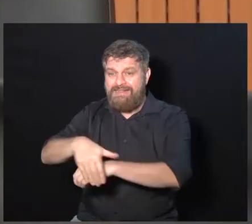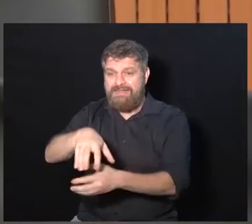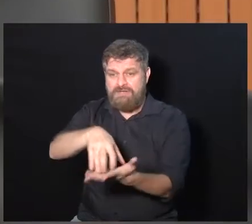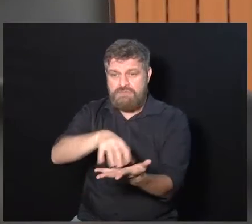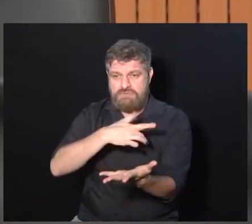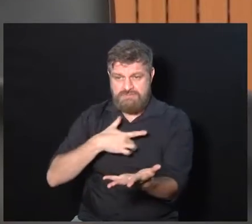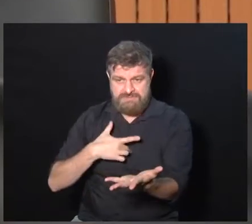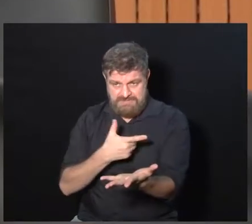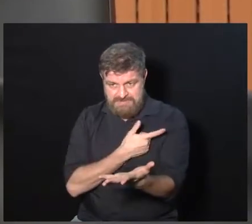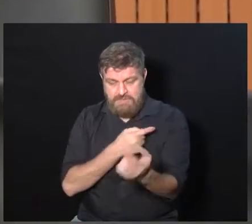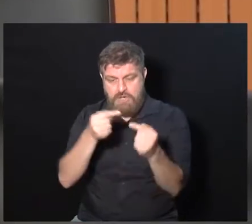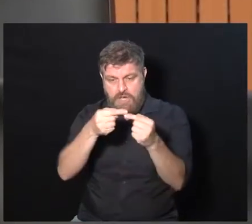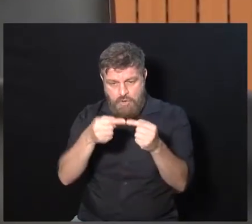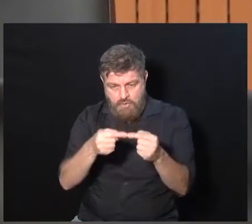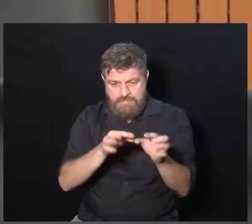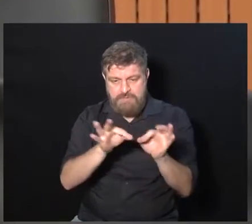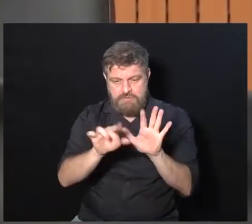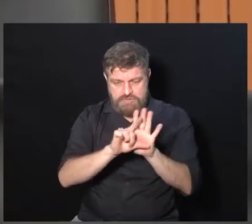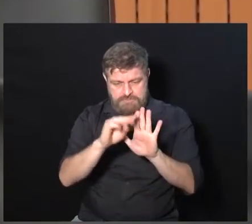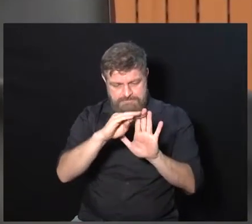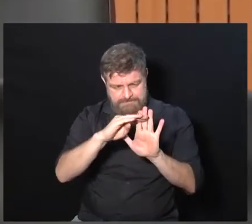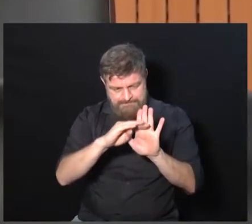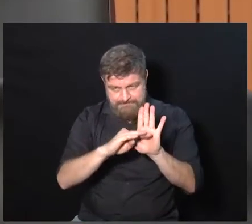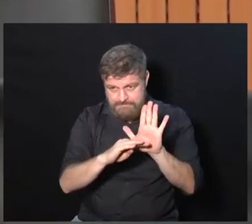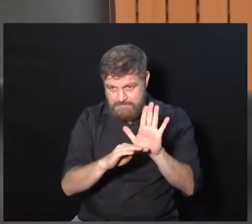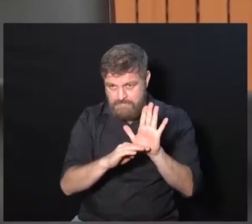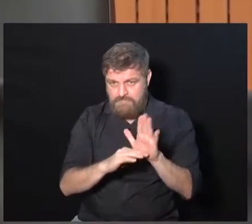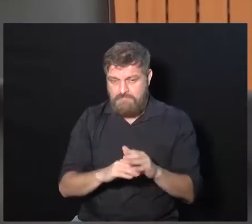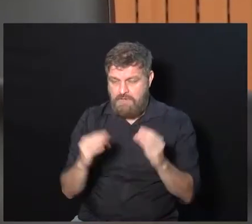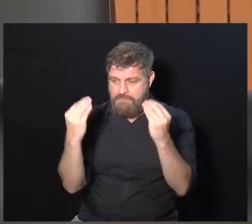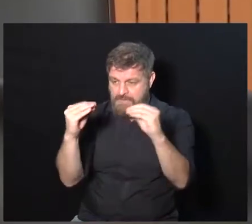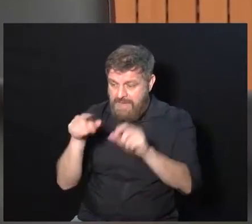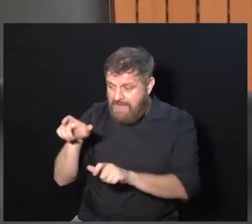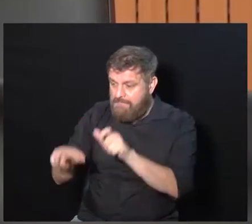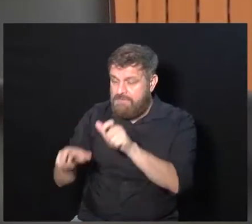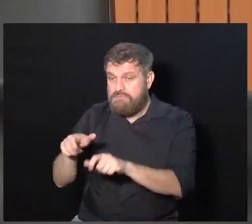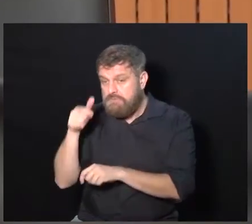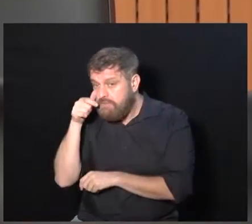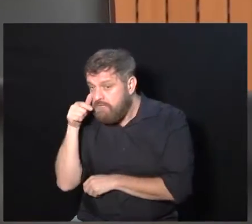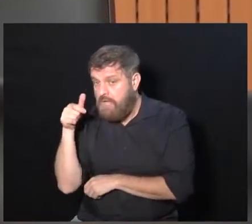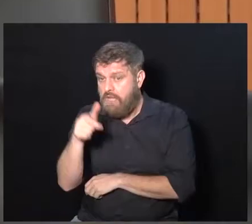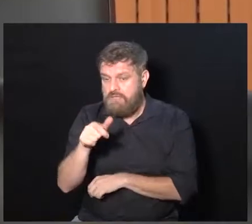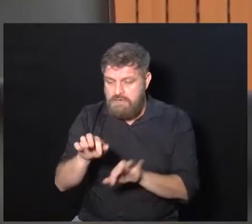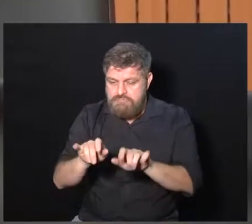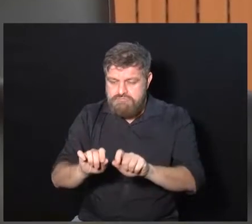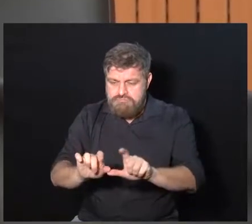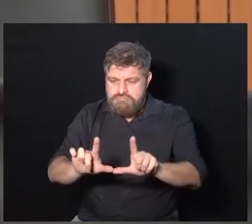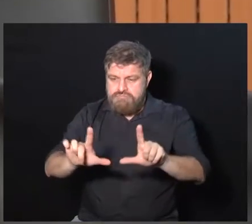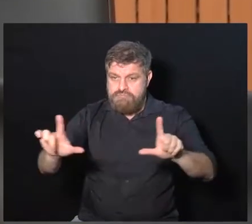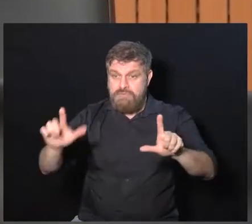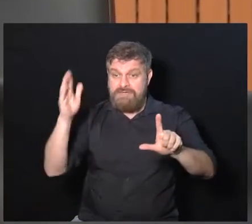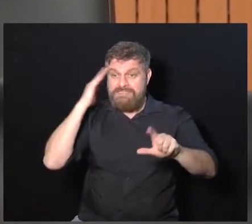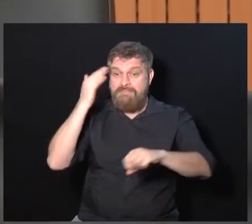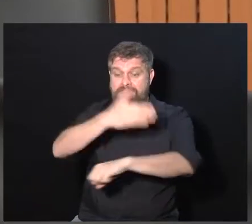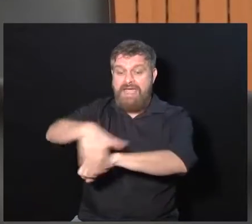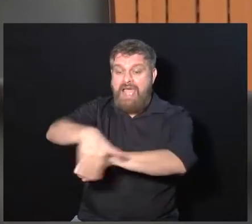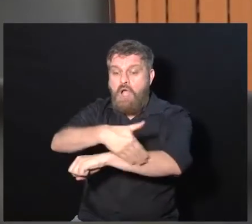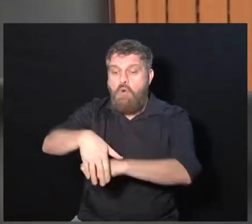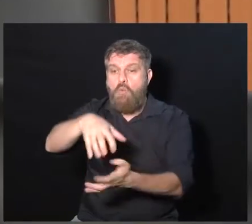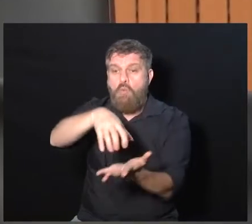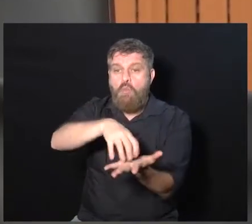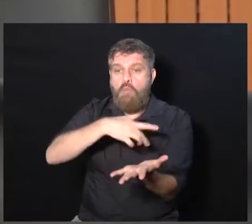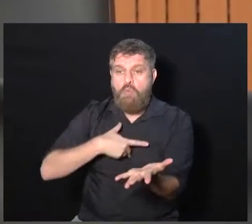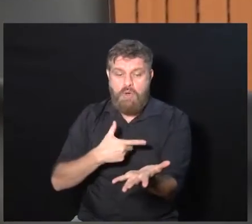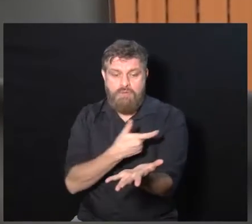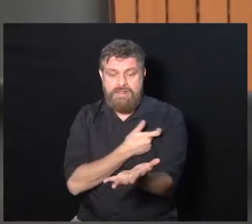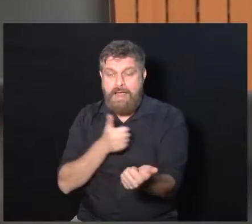estão fazendo parte do projeto, para os pacientes que tiverem interesse entrar em contato com a unidade básica e ver o local